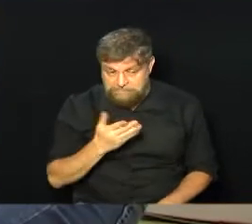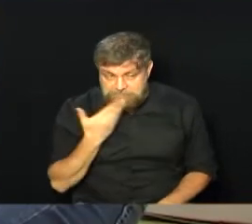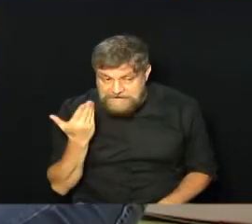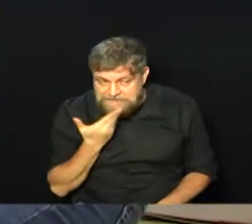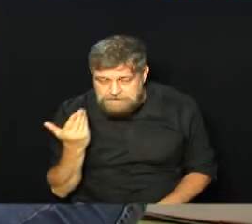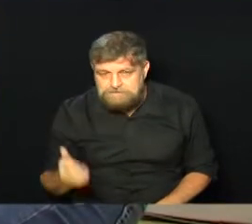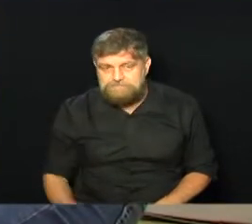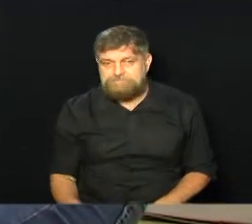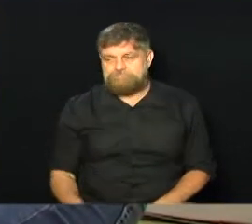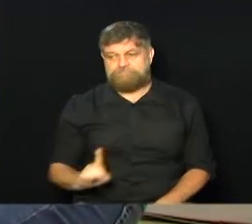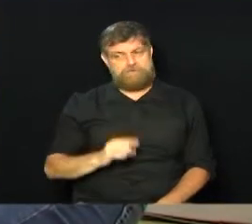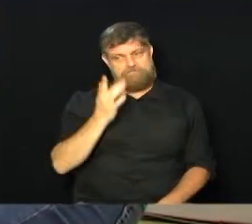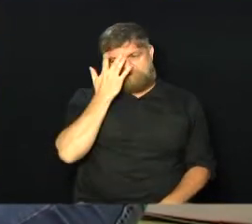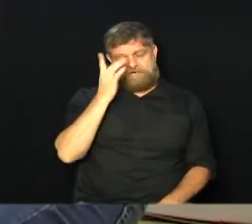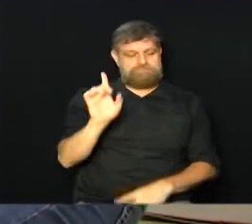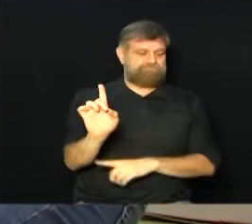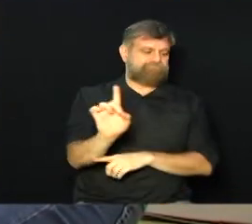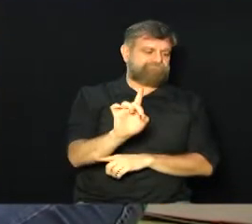Não, não foi fácil.